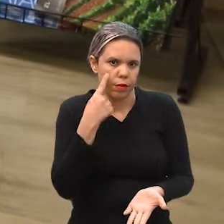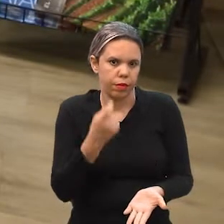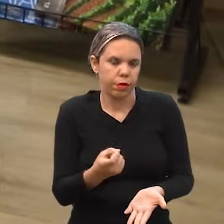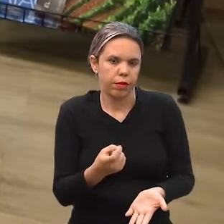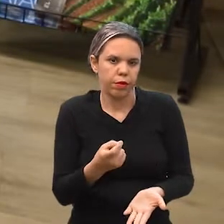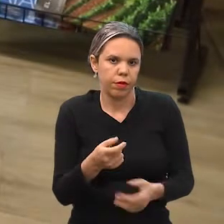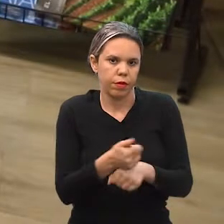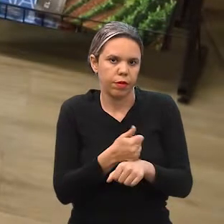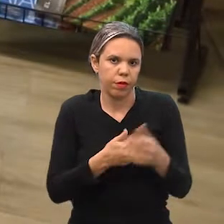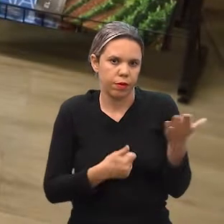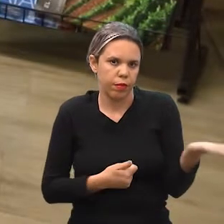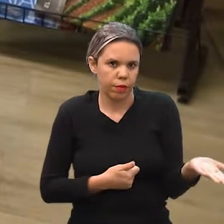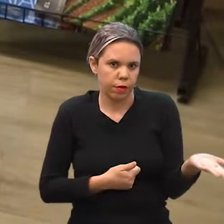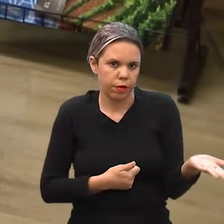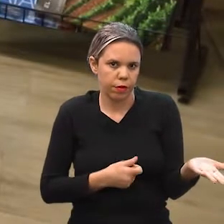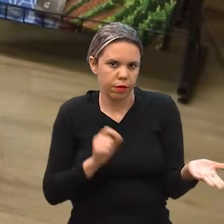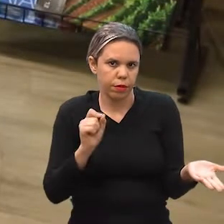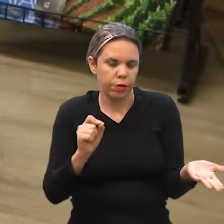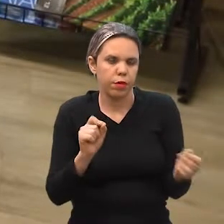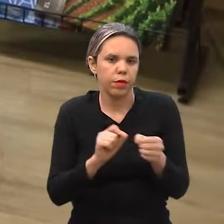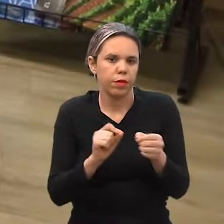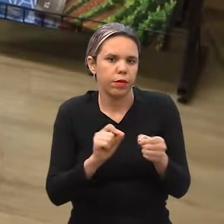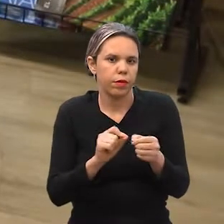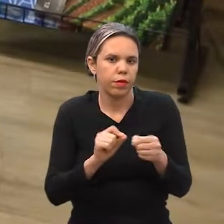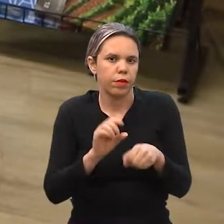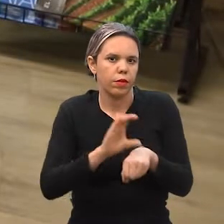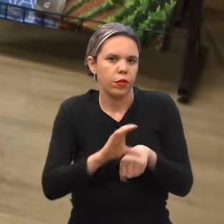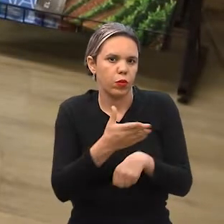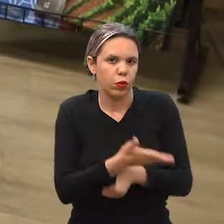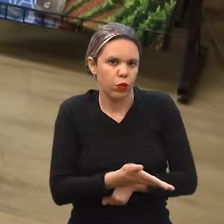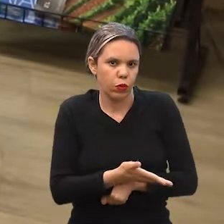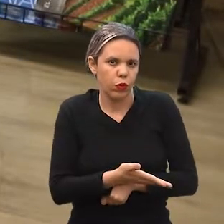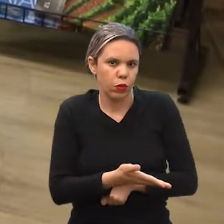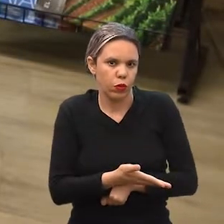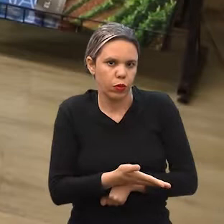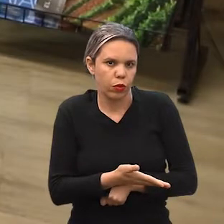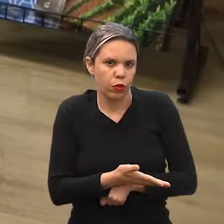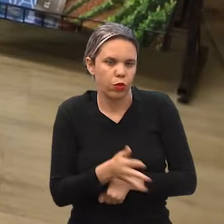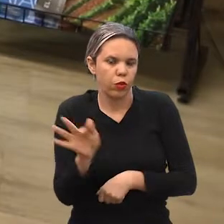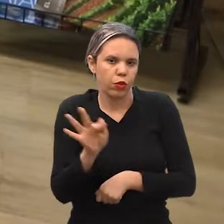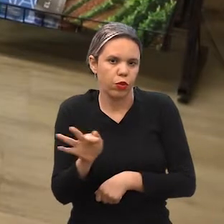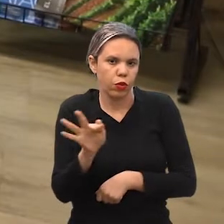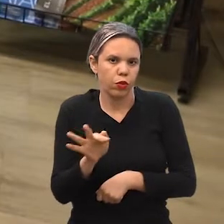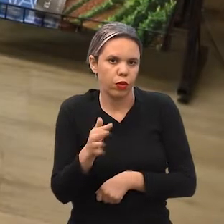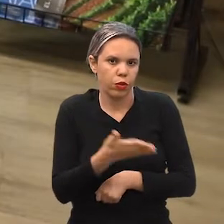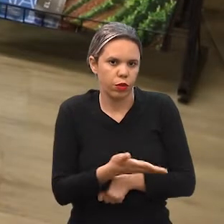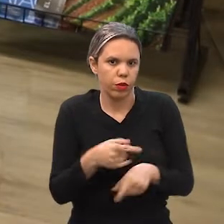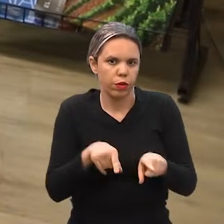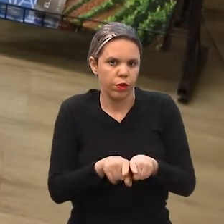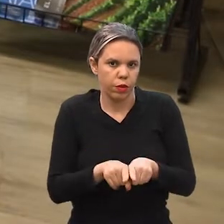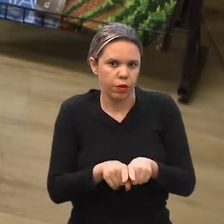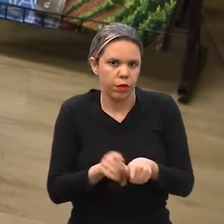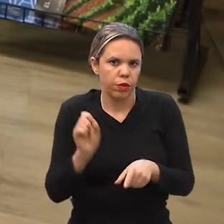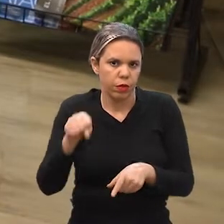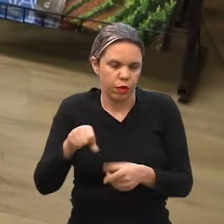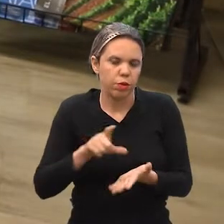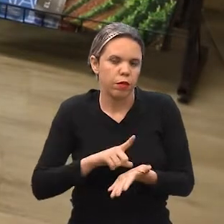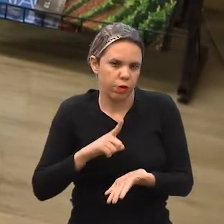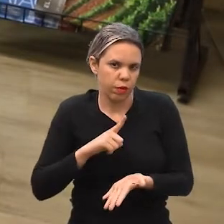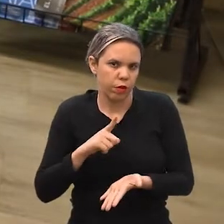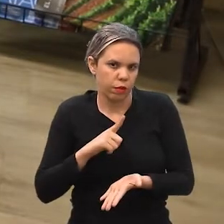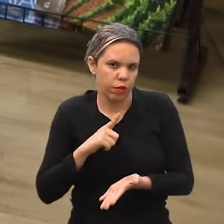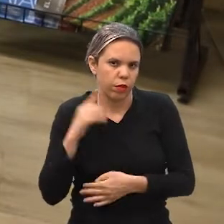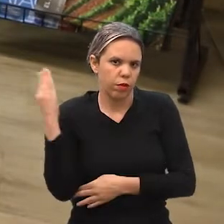por essa profissão, o que tem que fazer? Tem curso, tem faculdade, né, também? Exatamente. Então